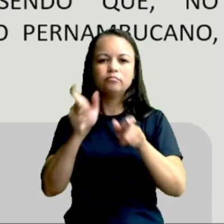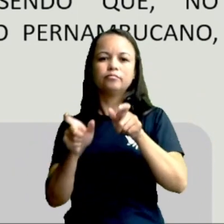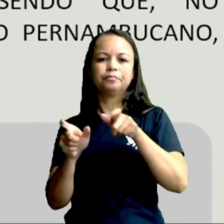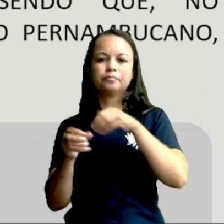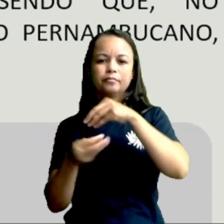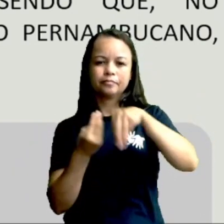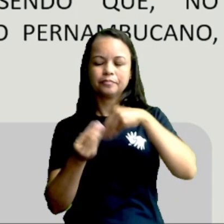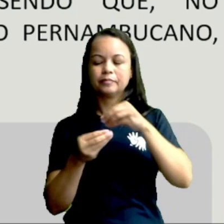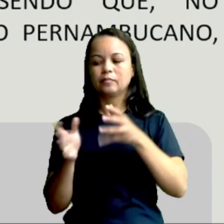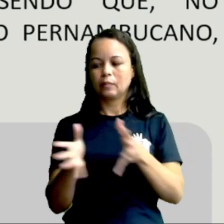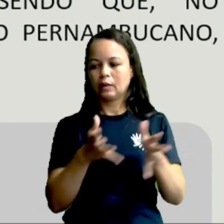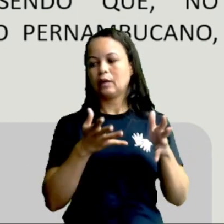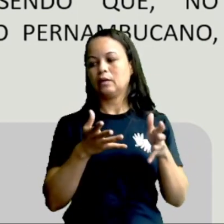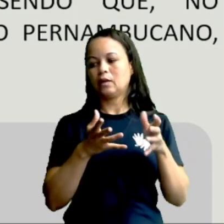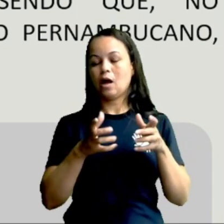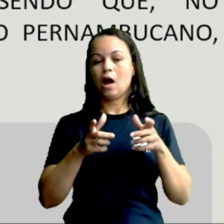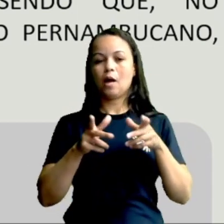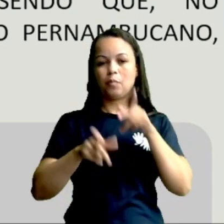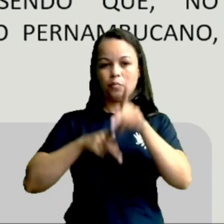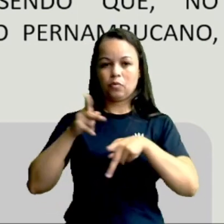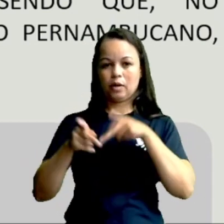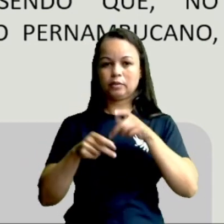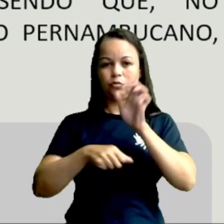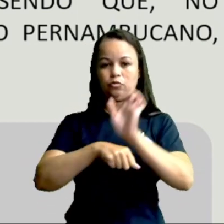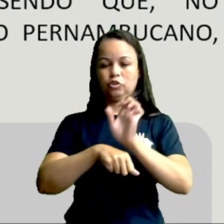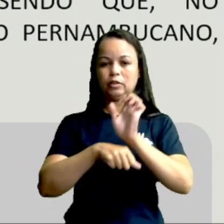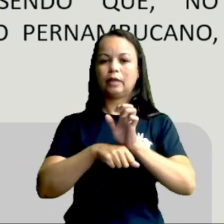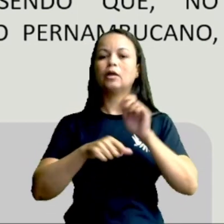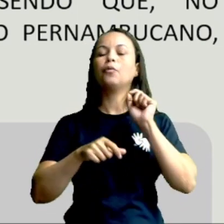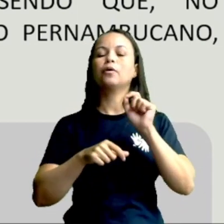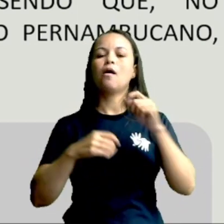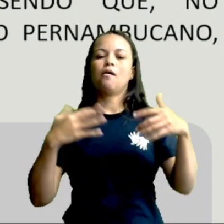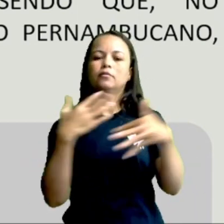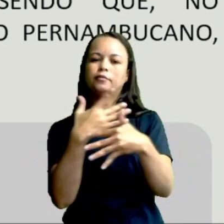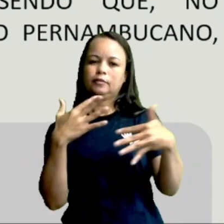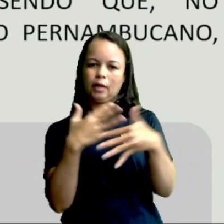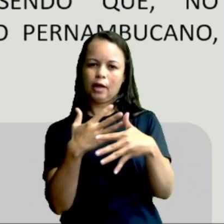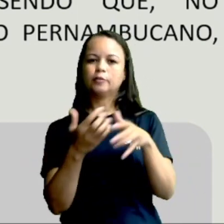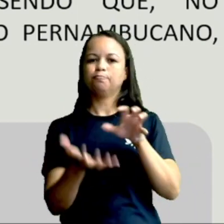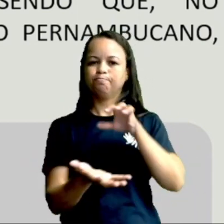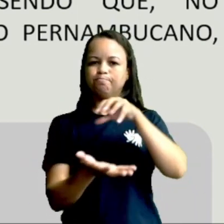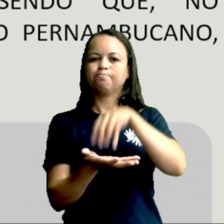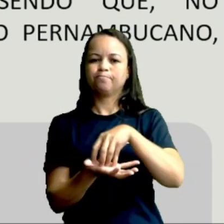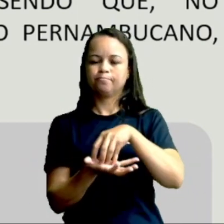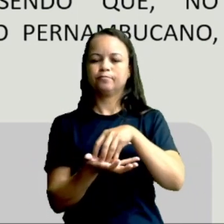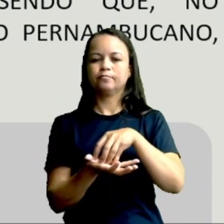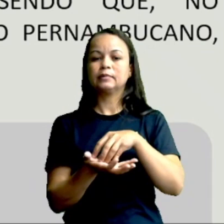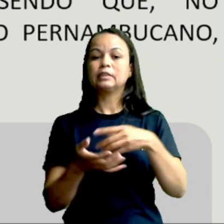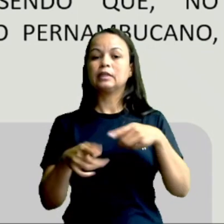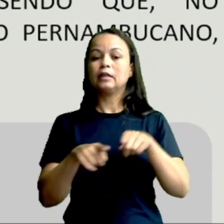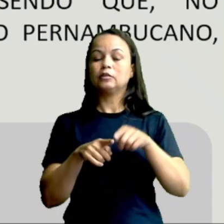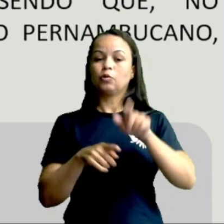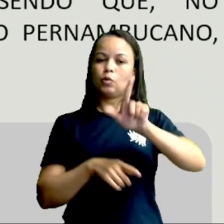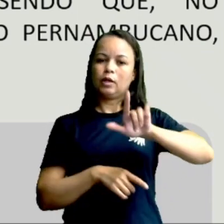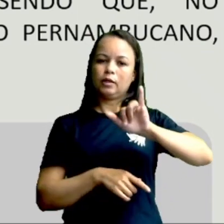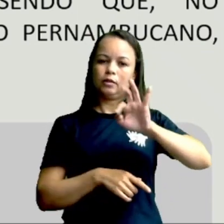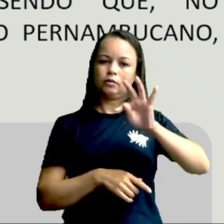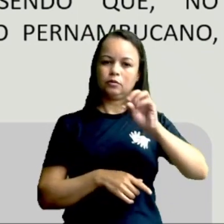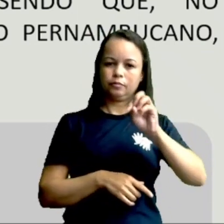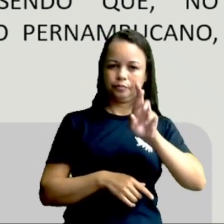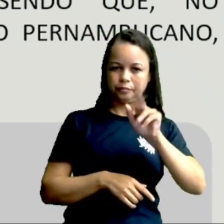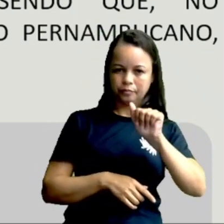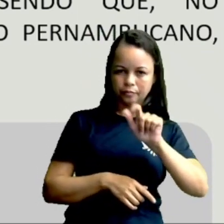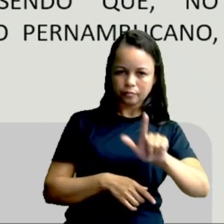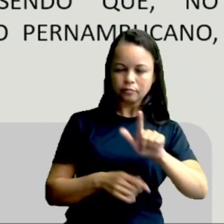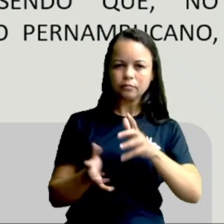do estado é urbana, ou seja, se concentra nas grandes cidades e está concentrada no litoral,